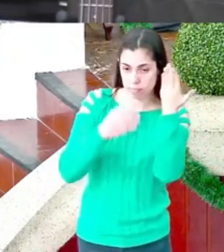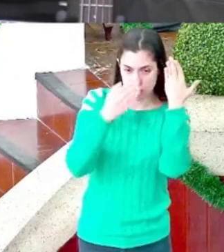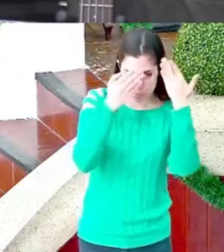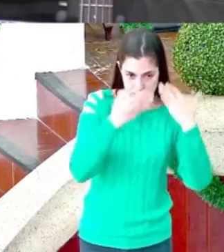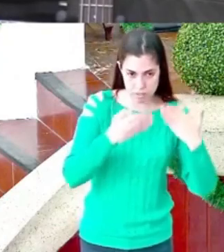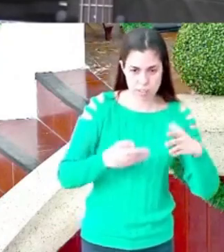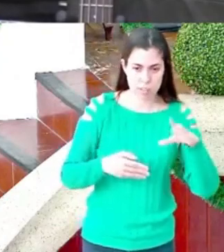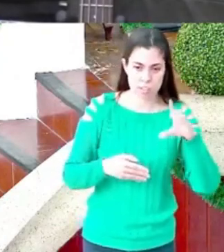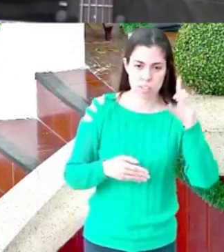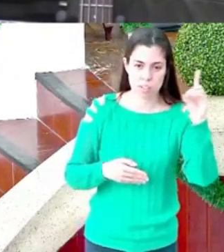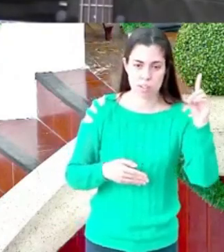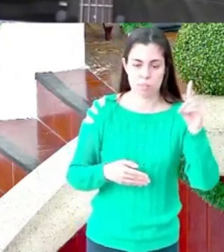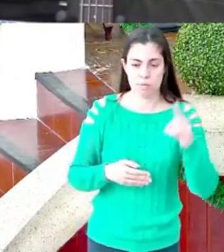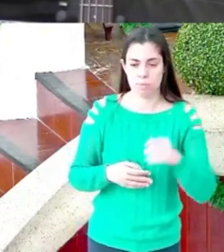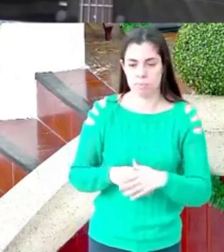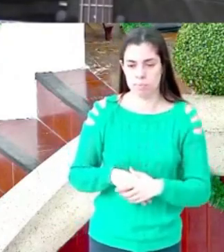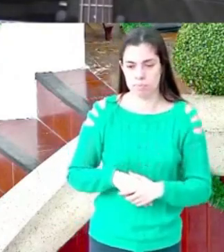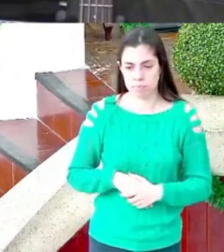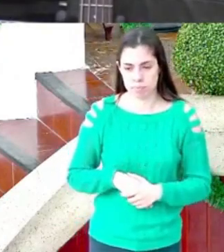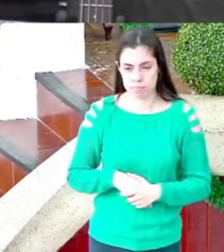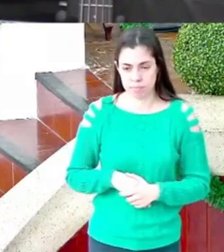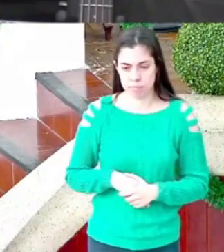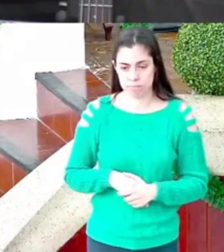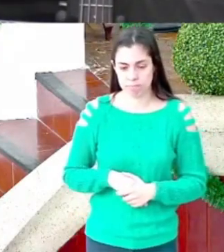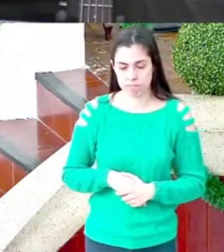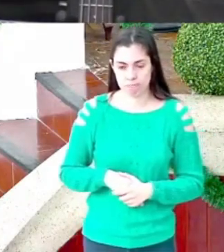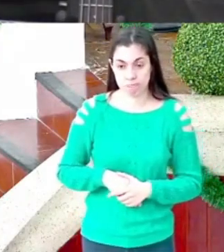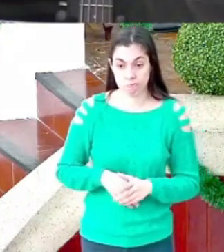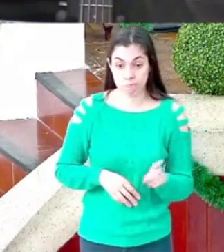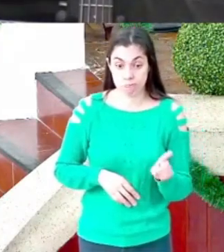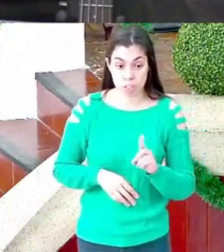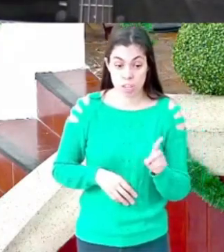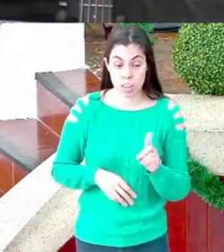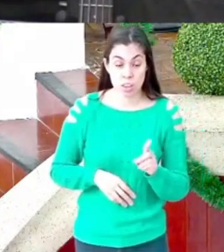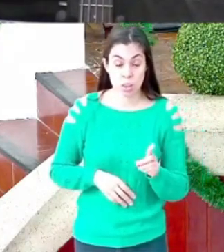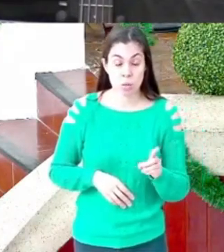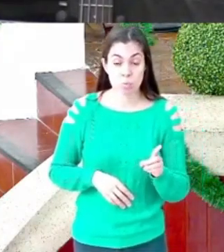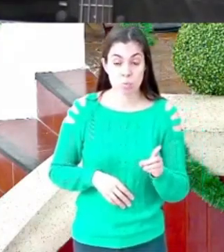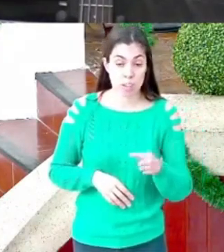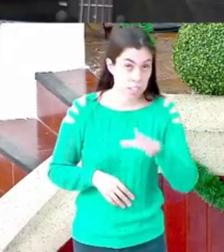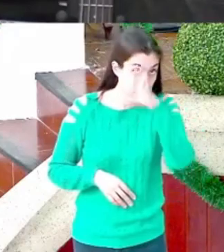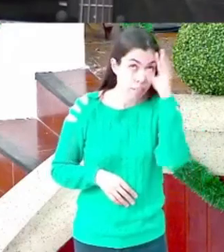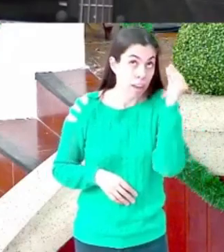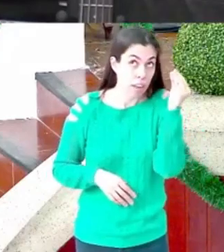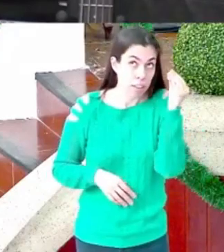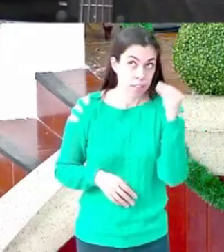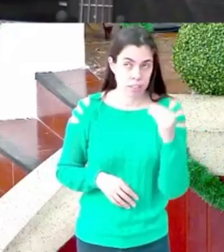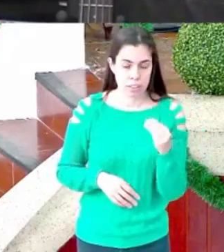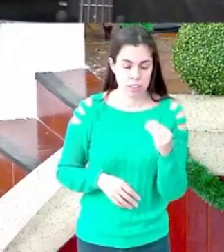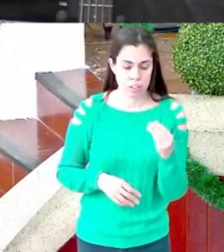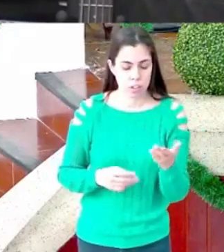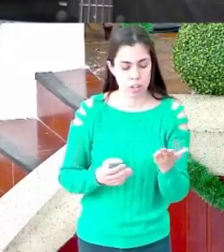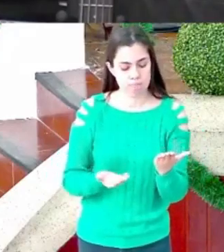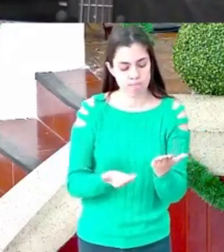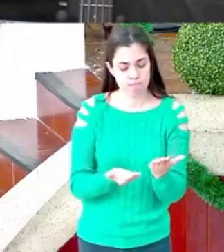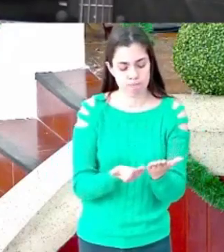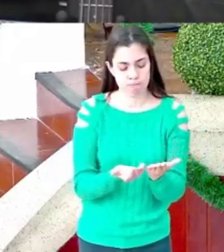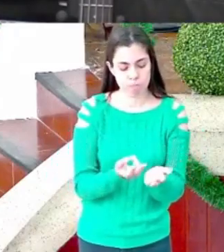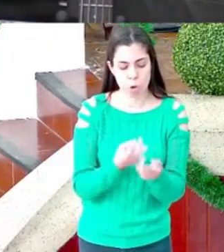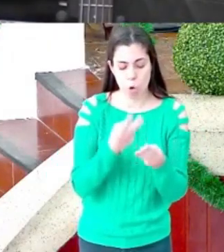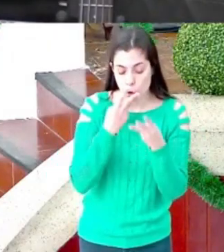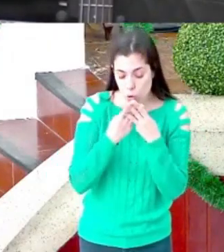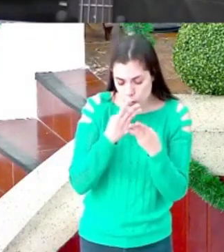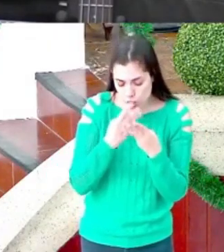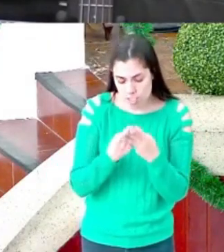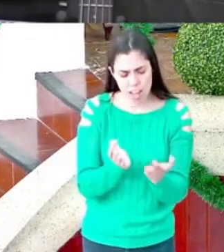praticarem o exercício ou a disciplina do autoexame, da autoconfrontação com as